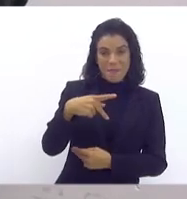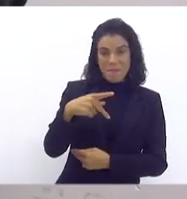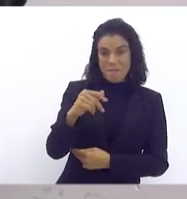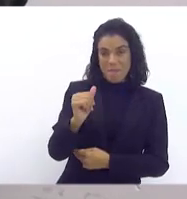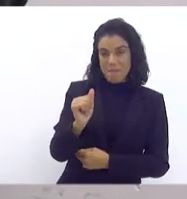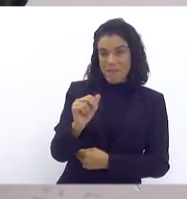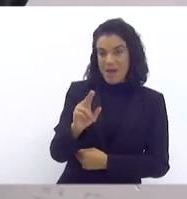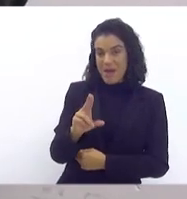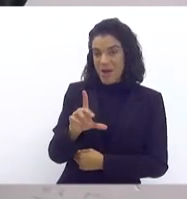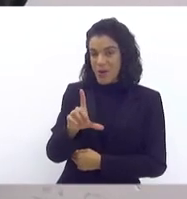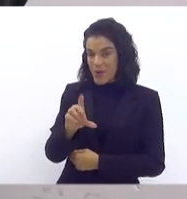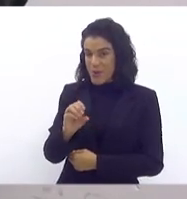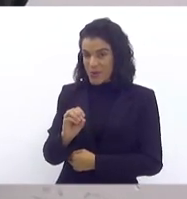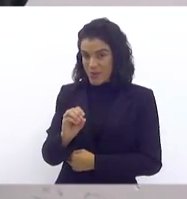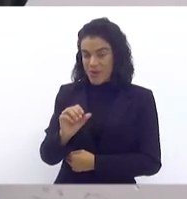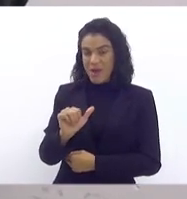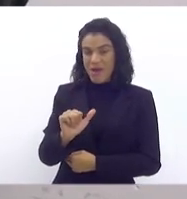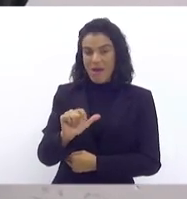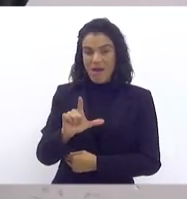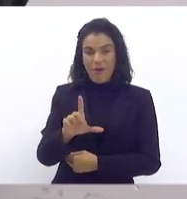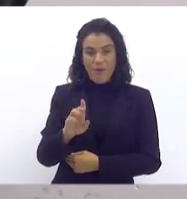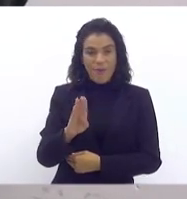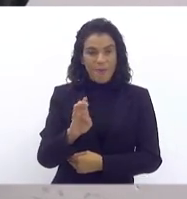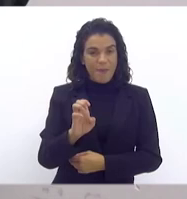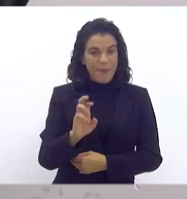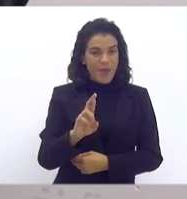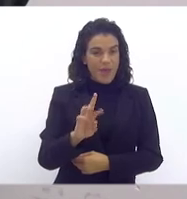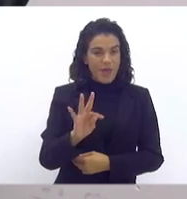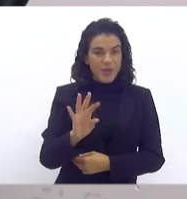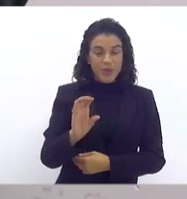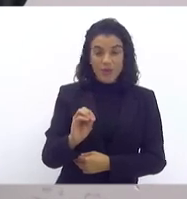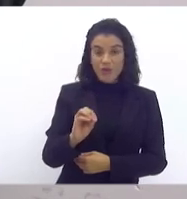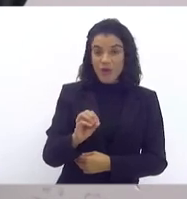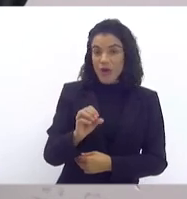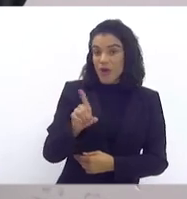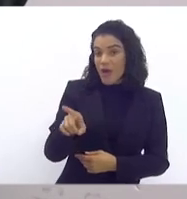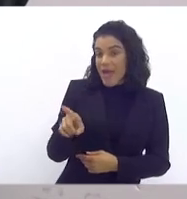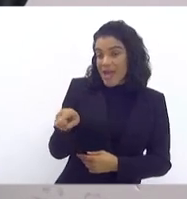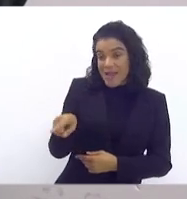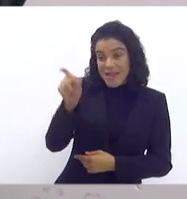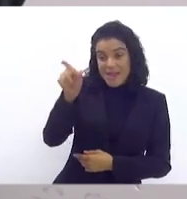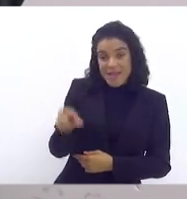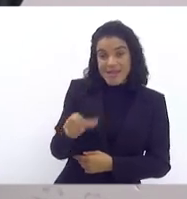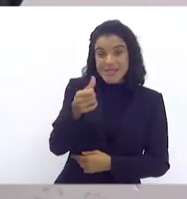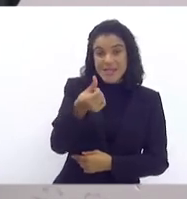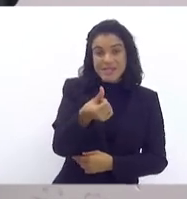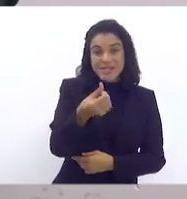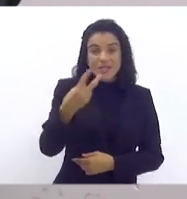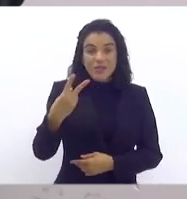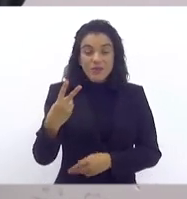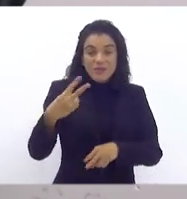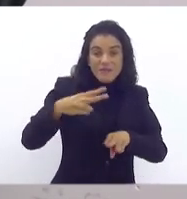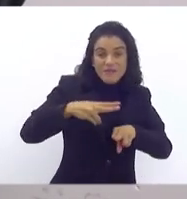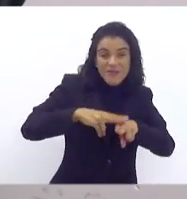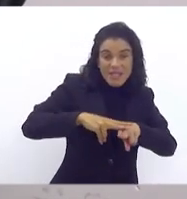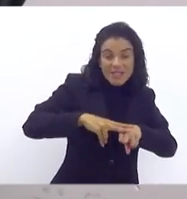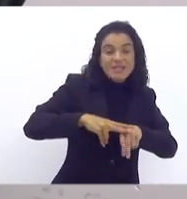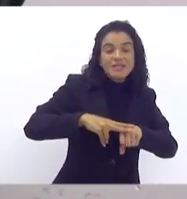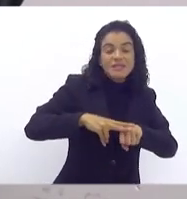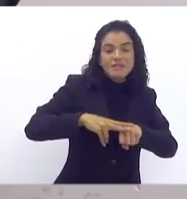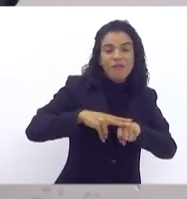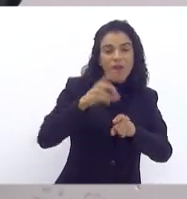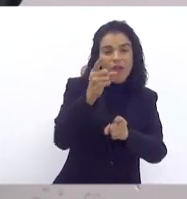Alberto eh de que foram 62 reconhecimentos e traz a similaridad nesses